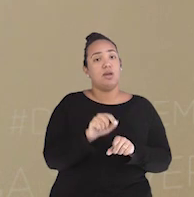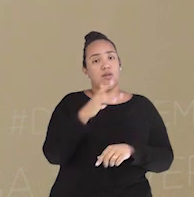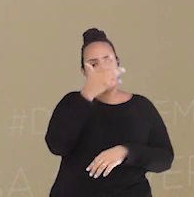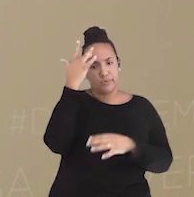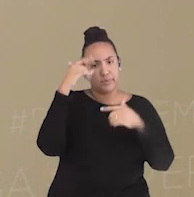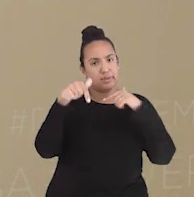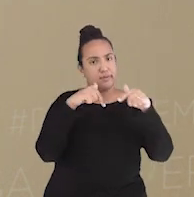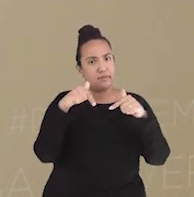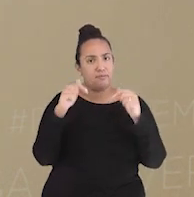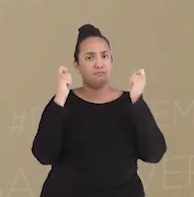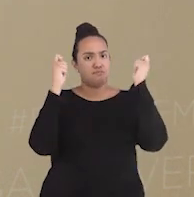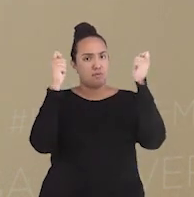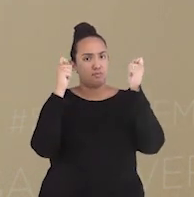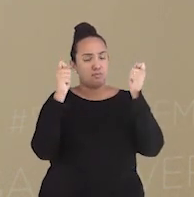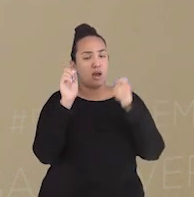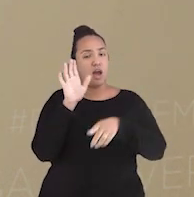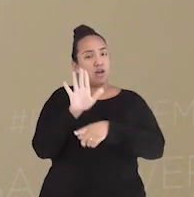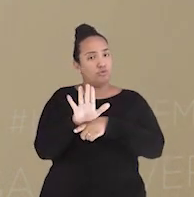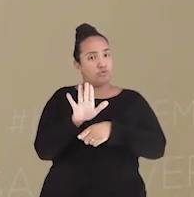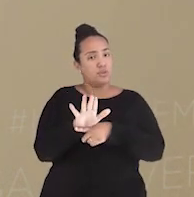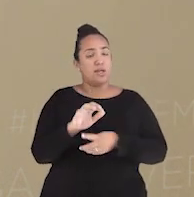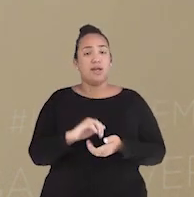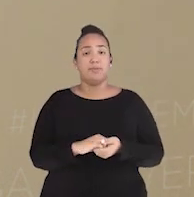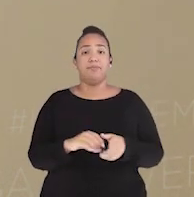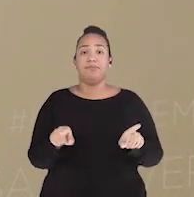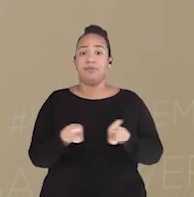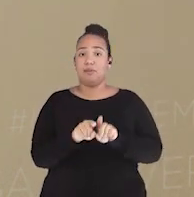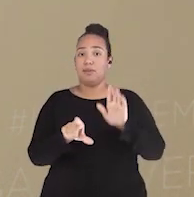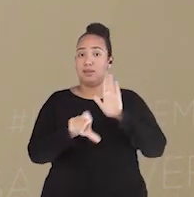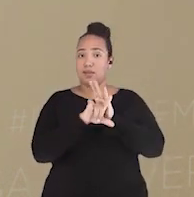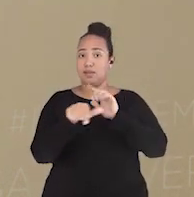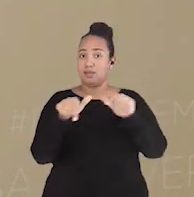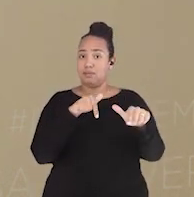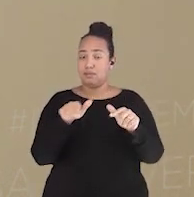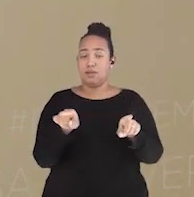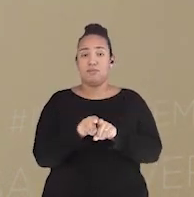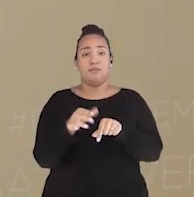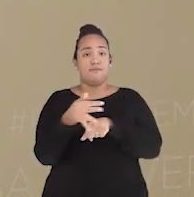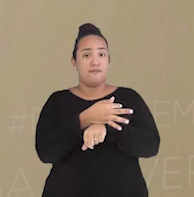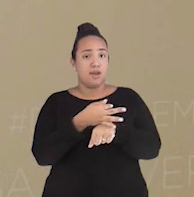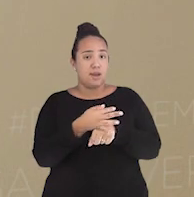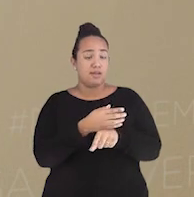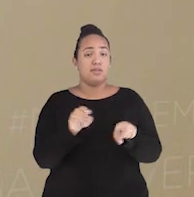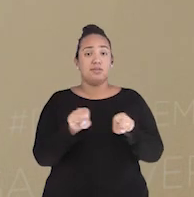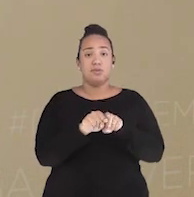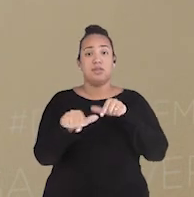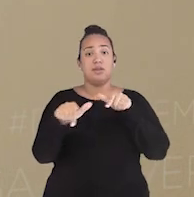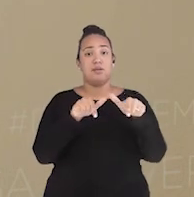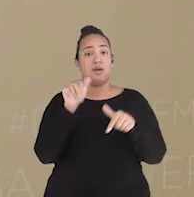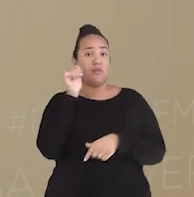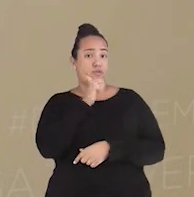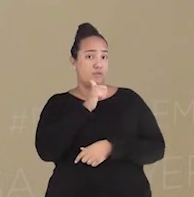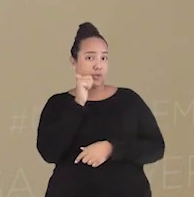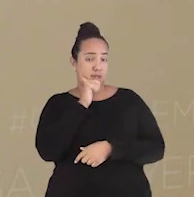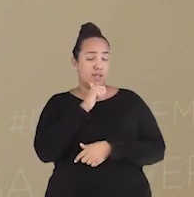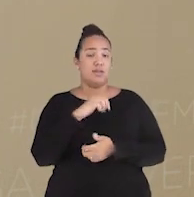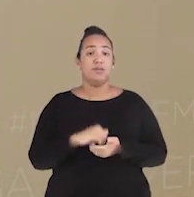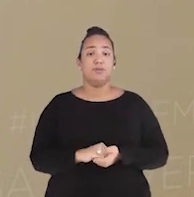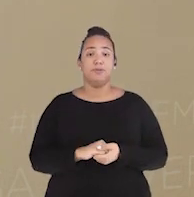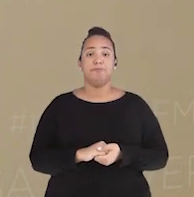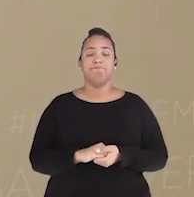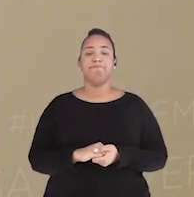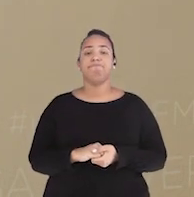dos operários, a lei trabalhista como férias e regulamentação do trabalho feminino e infantil, anistia